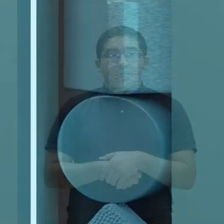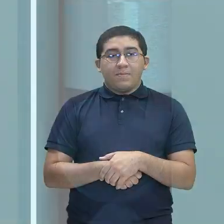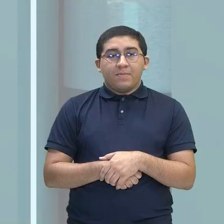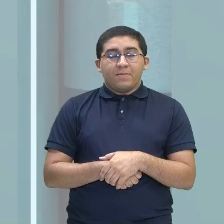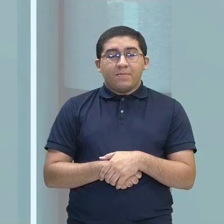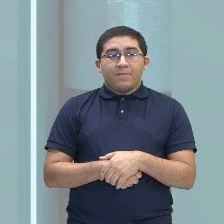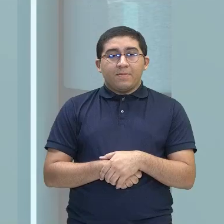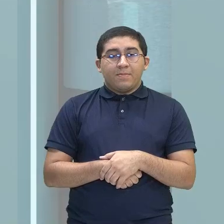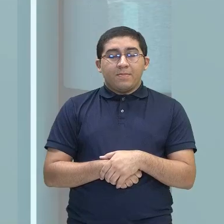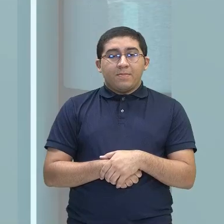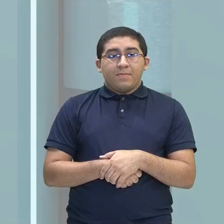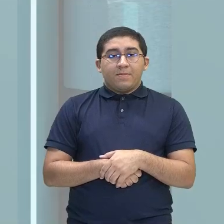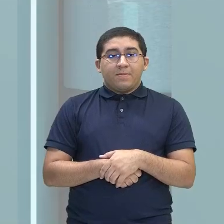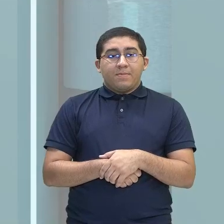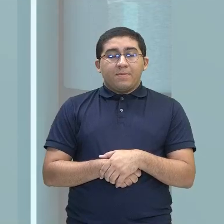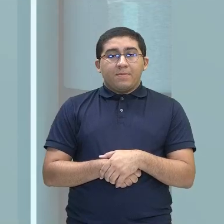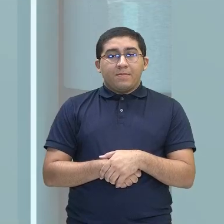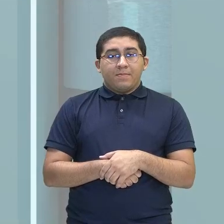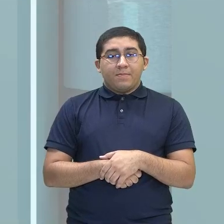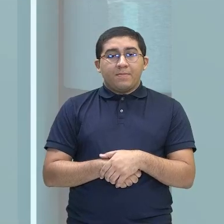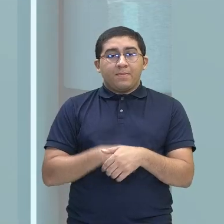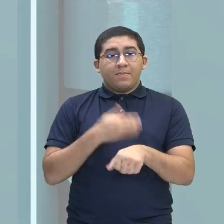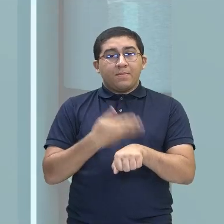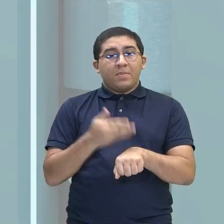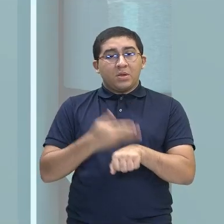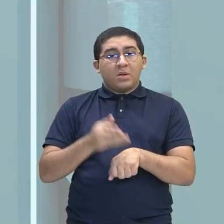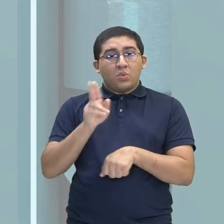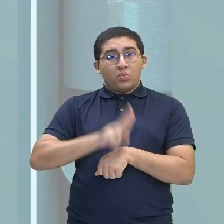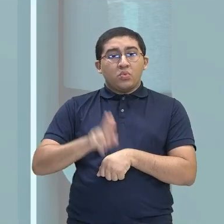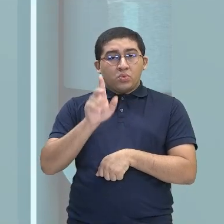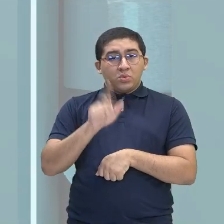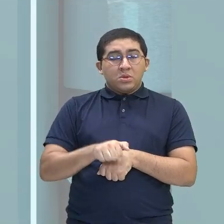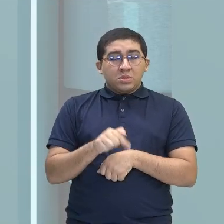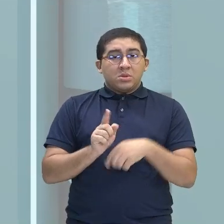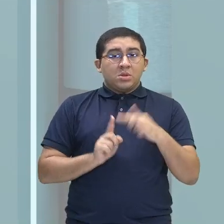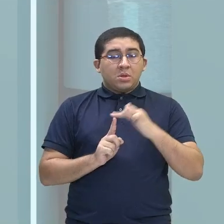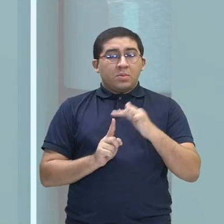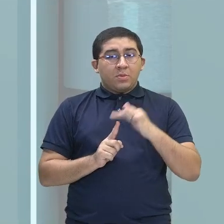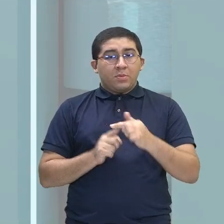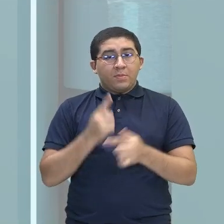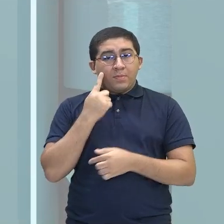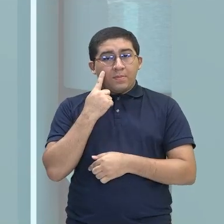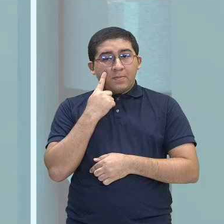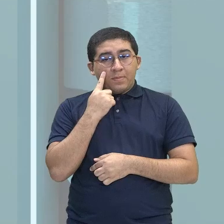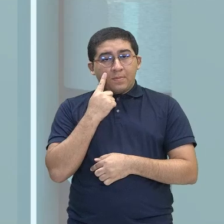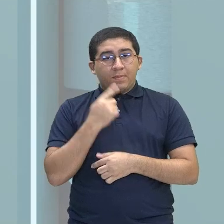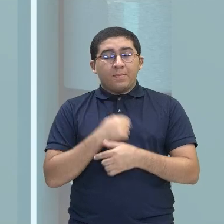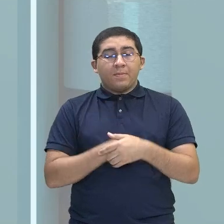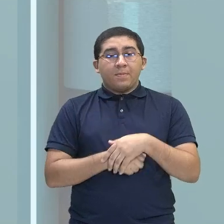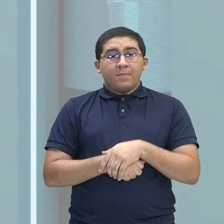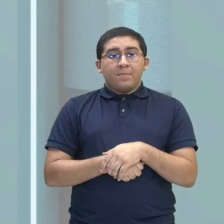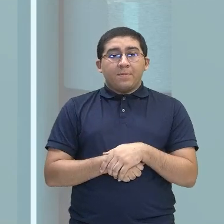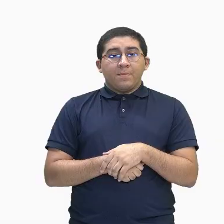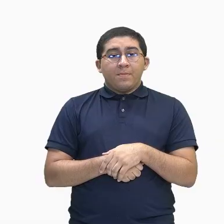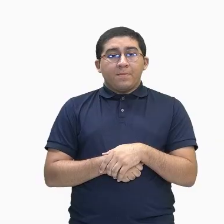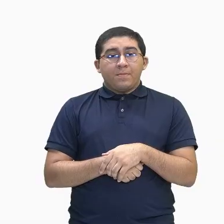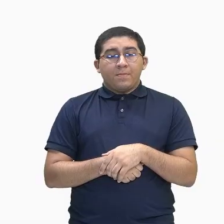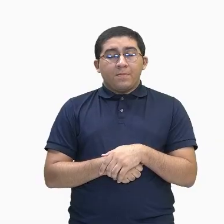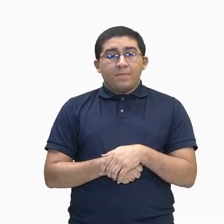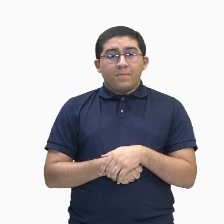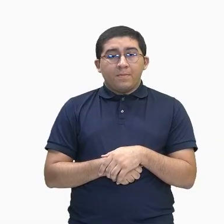Agora vamos praticar o uso do Past Continuous e o Simple Past. Vamos ver se a gente aprendeu. Let's